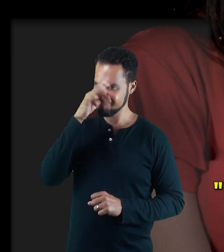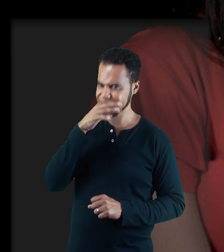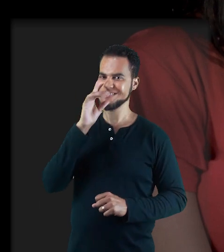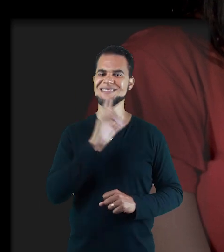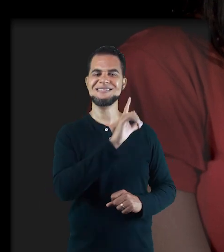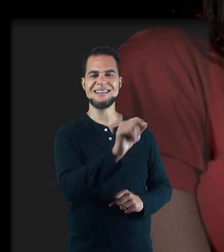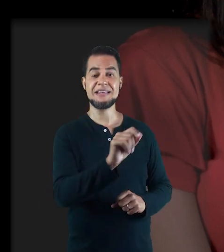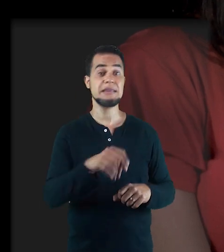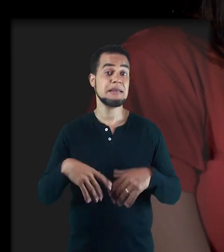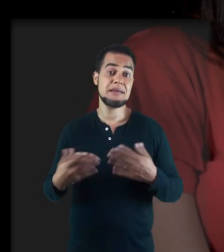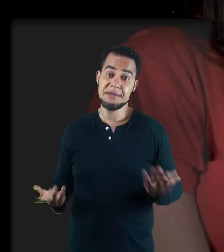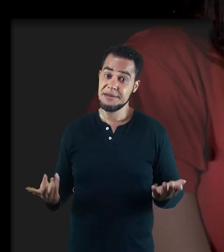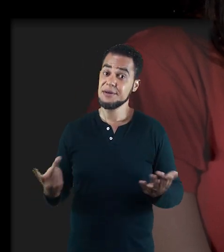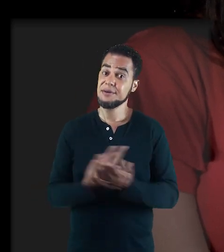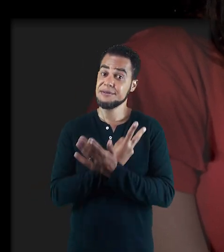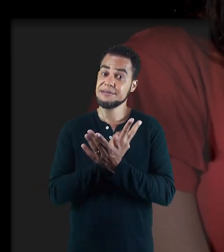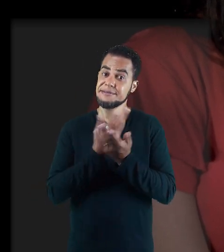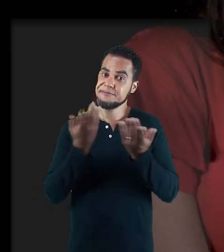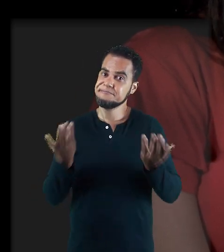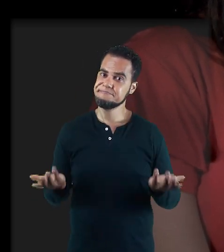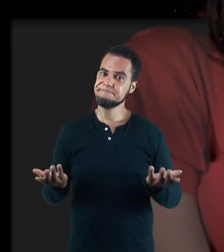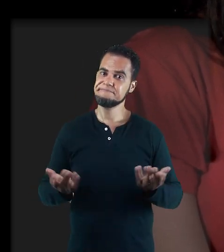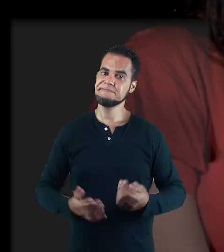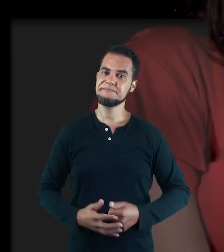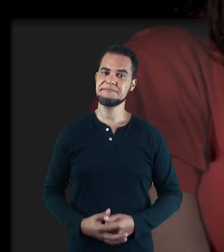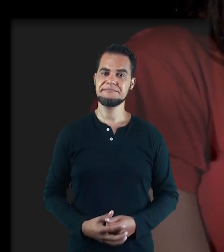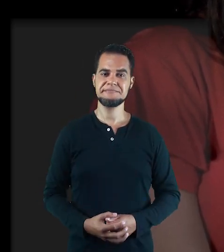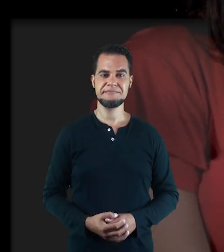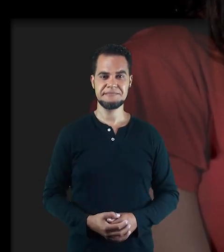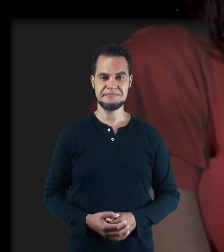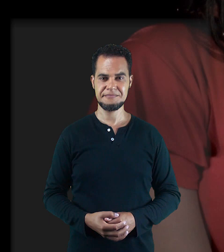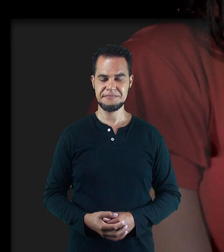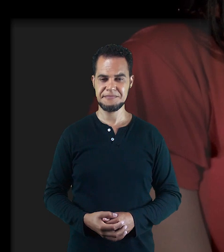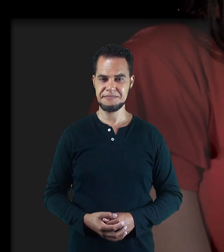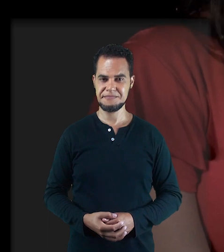saía. Aí o que aconteceu, né?